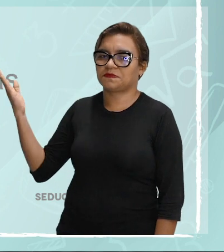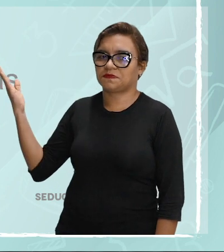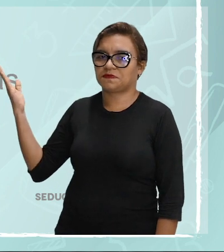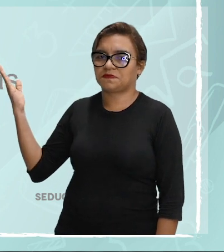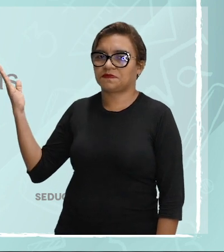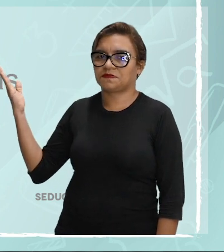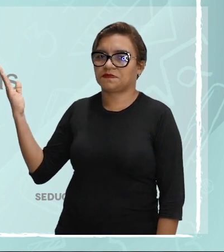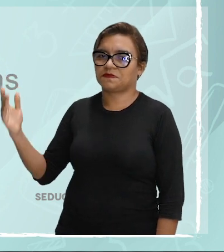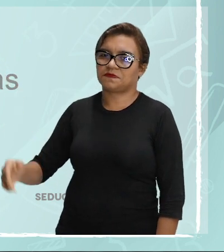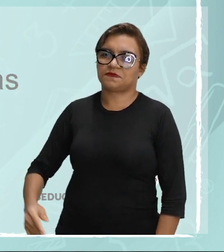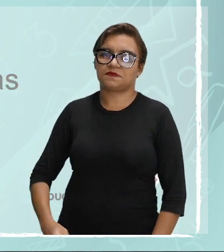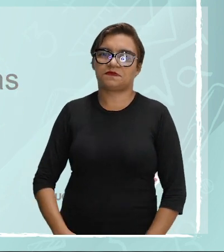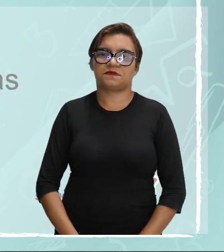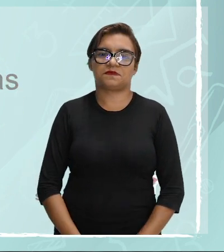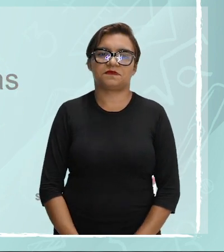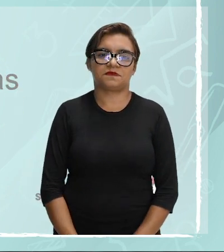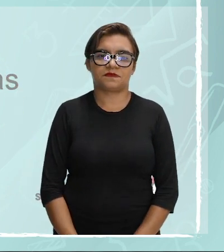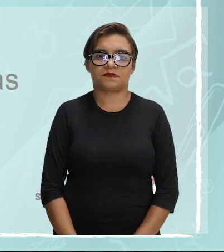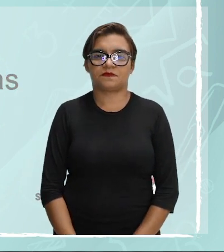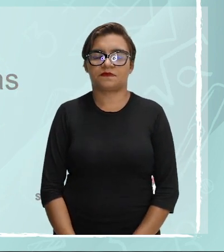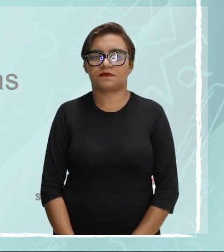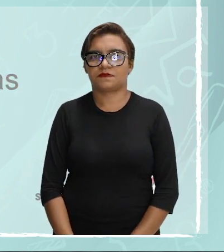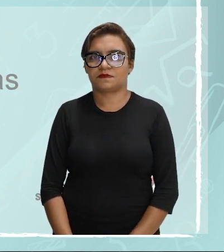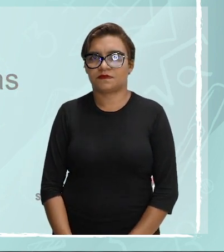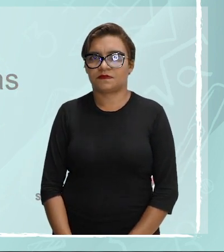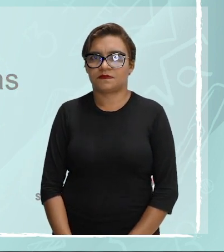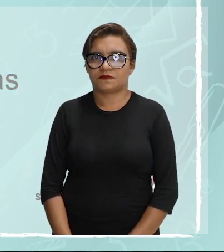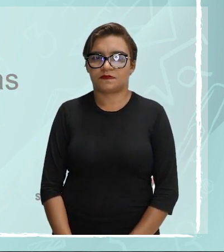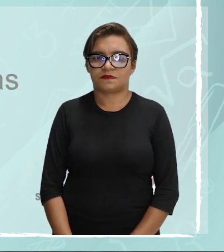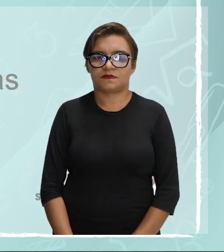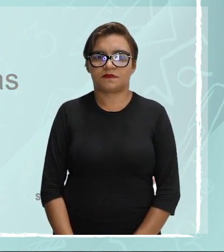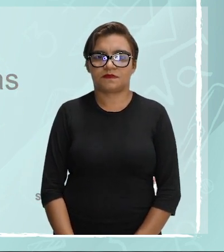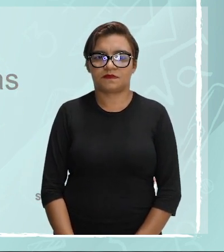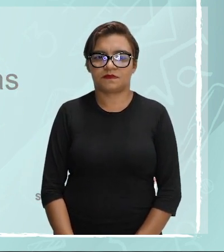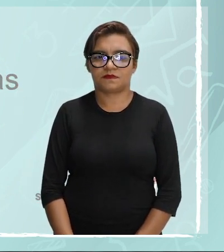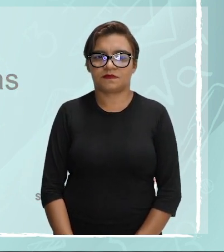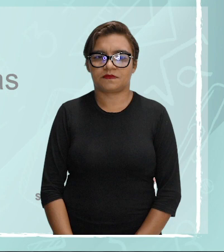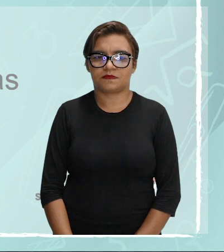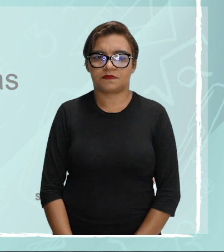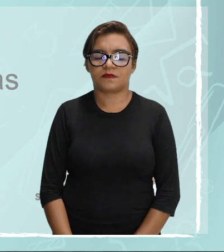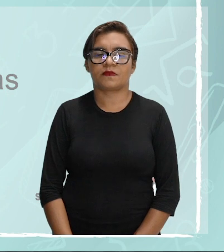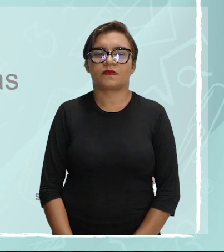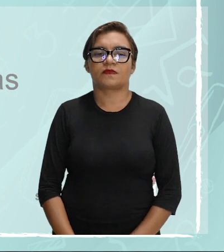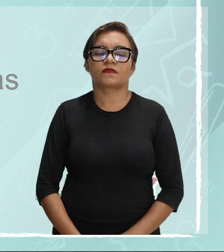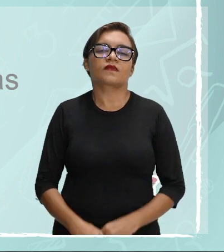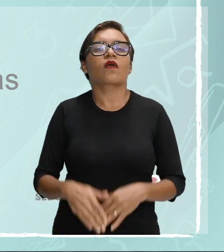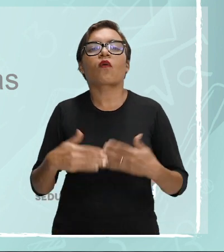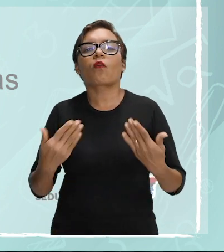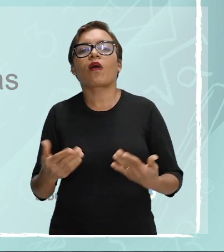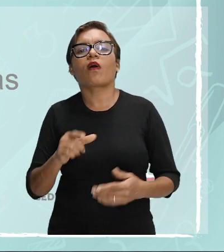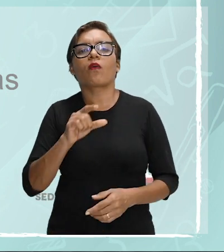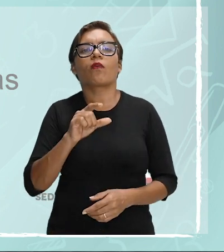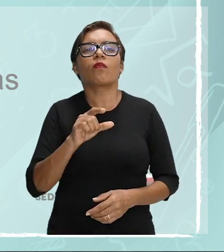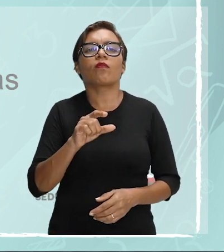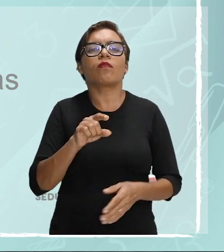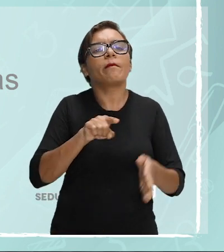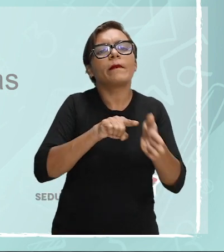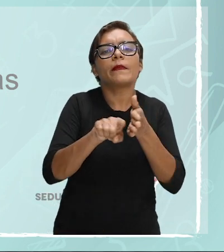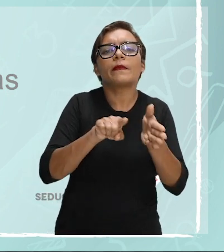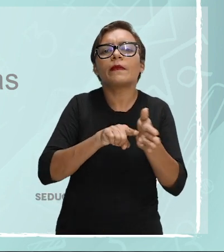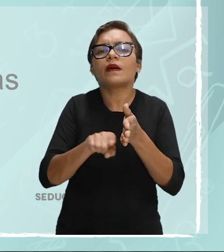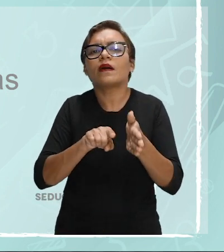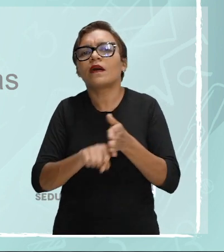diluída possui a menor temperatura de solidificação E. Com qual dessas vai ter